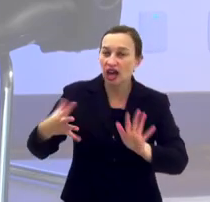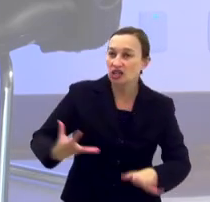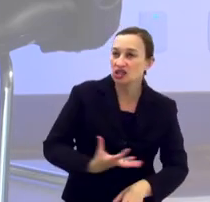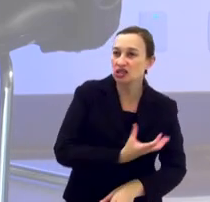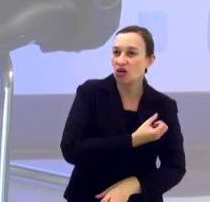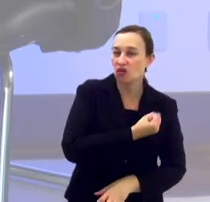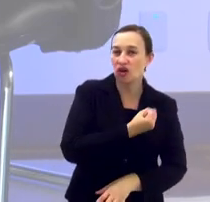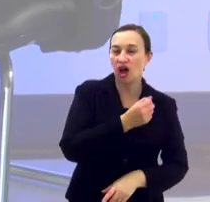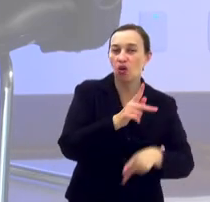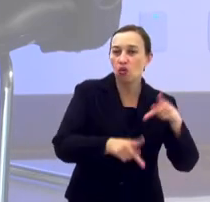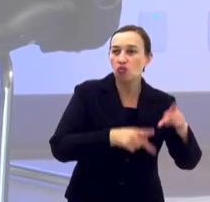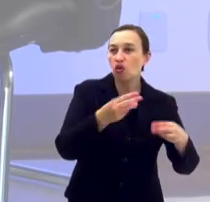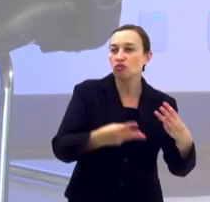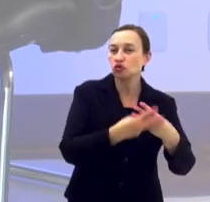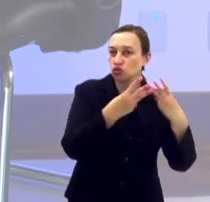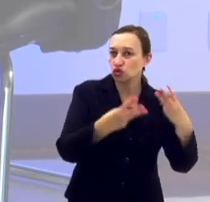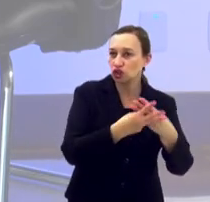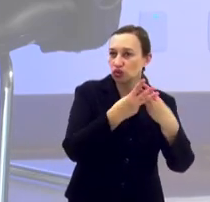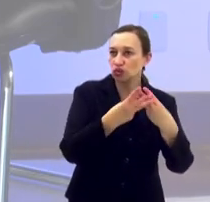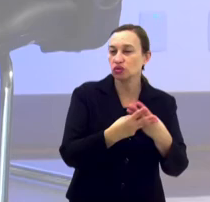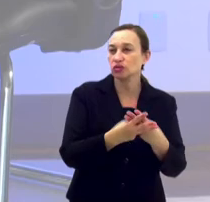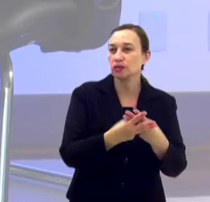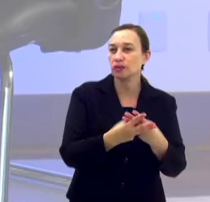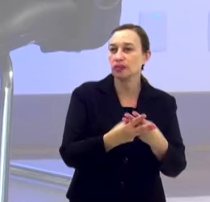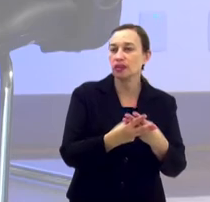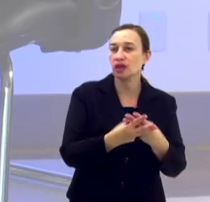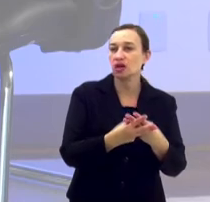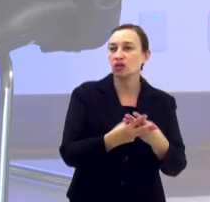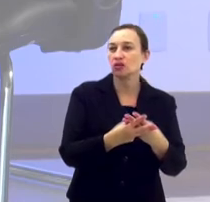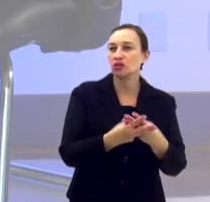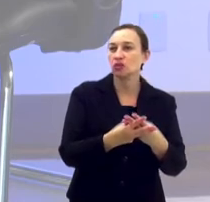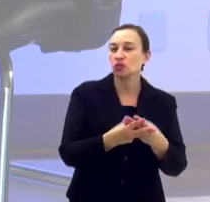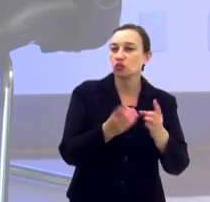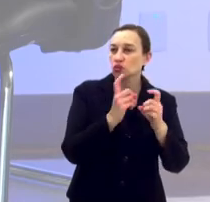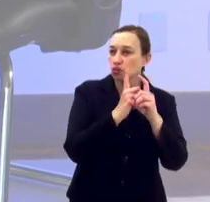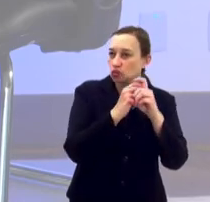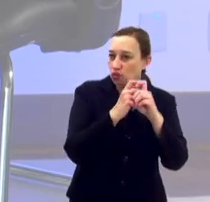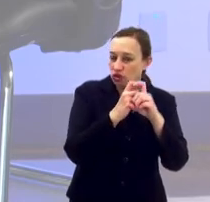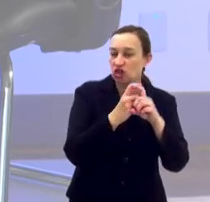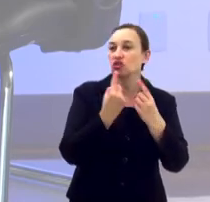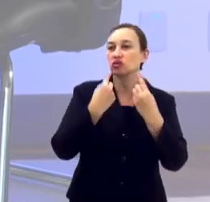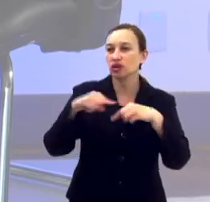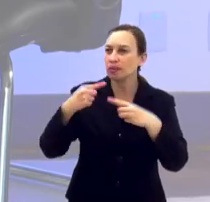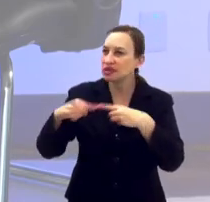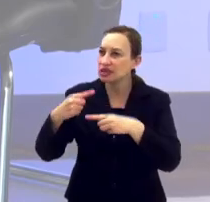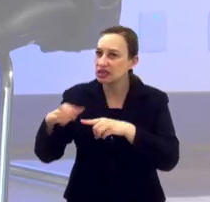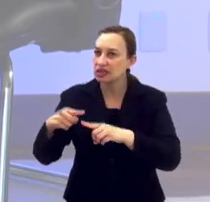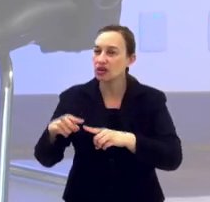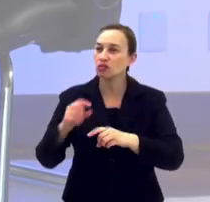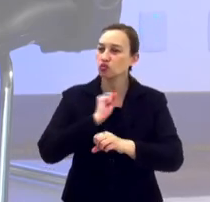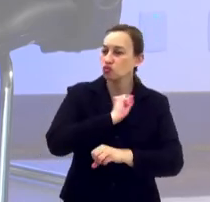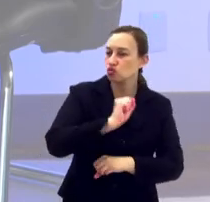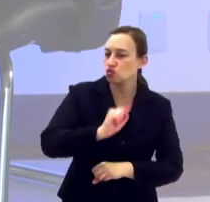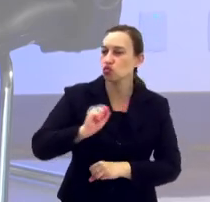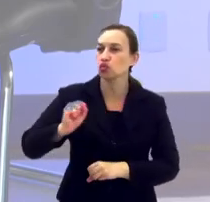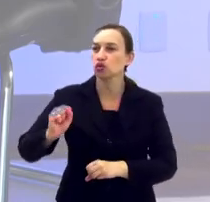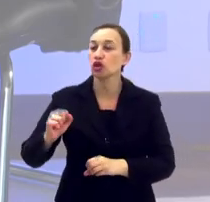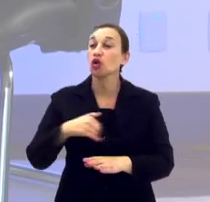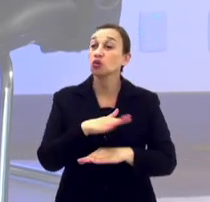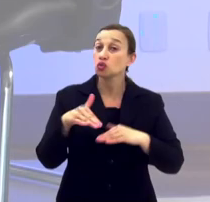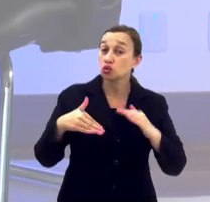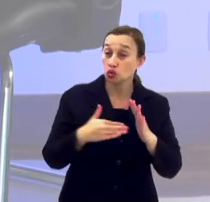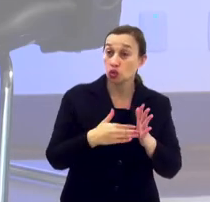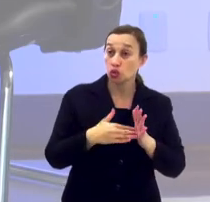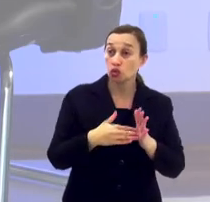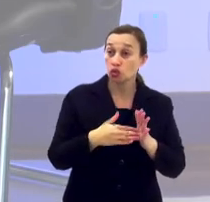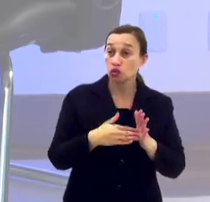a salvar judeus durante o nazismo e a perseguição e a matança,